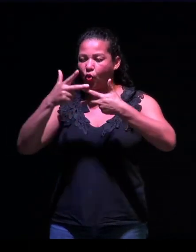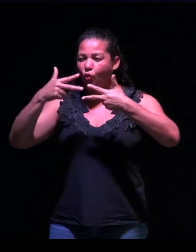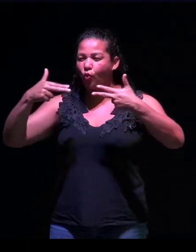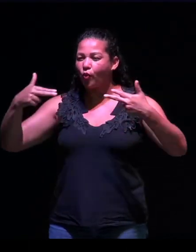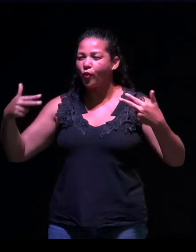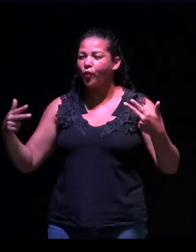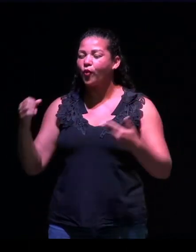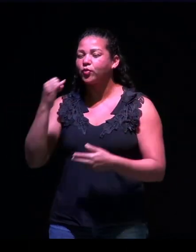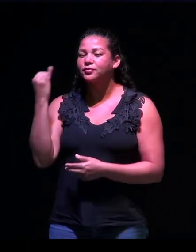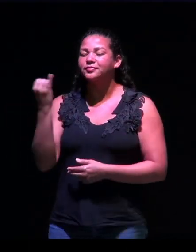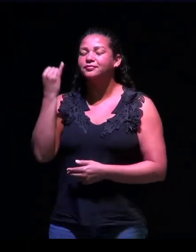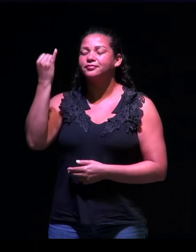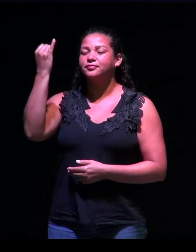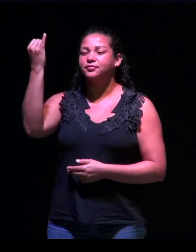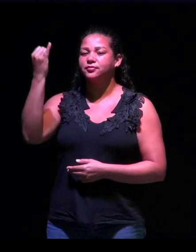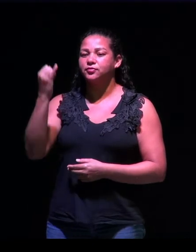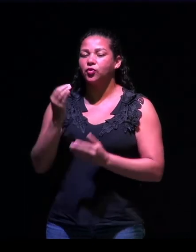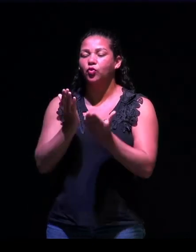Bíblia.